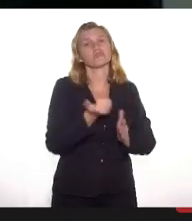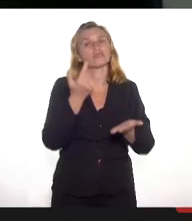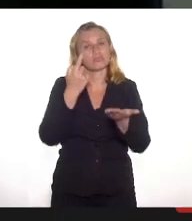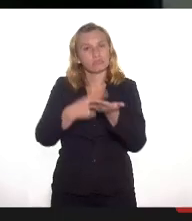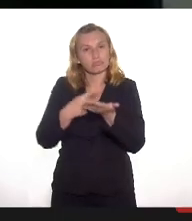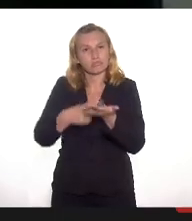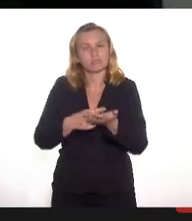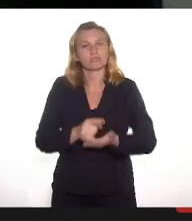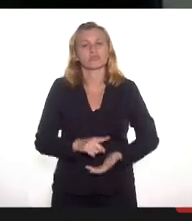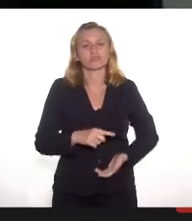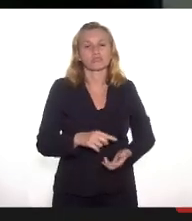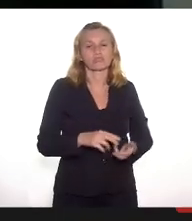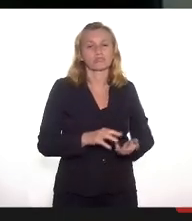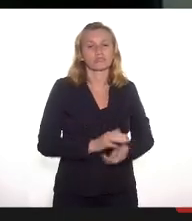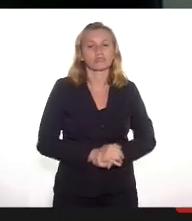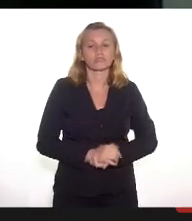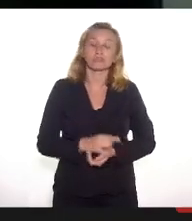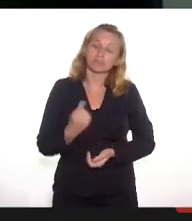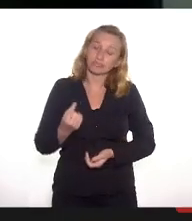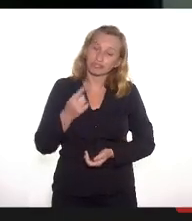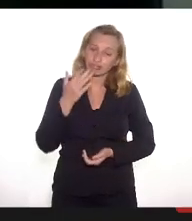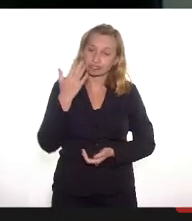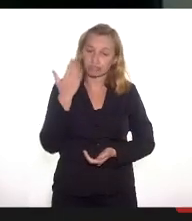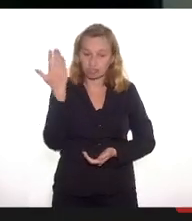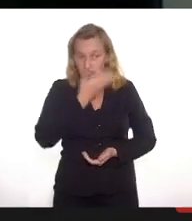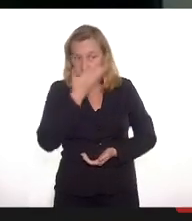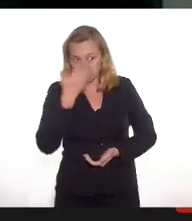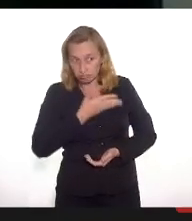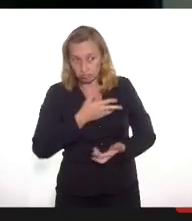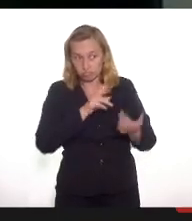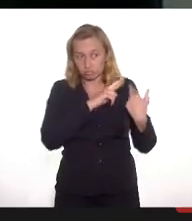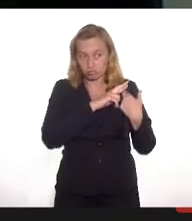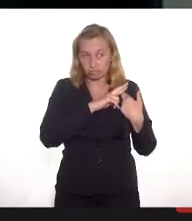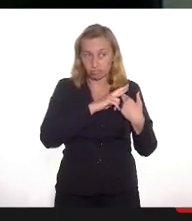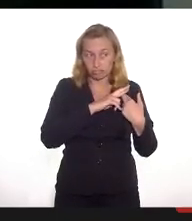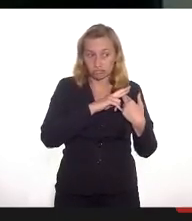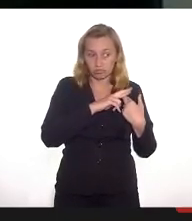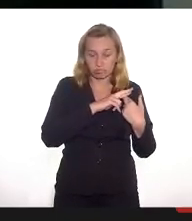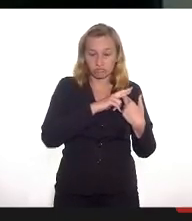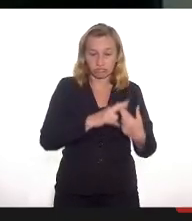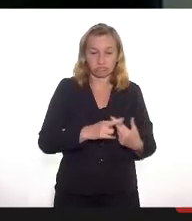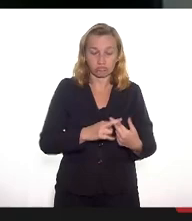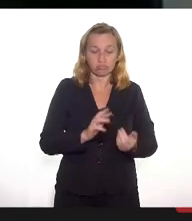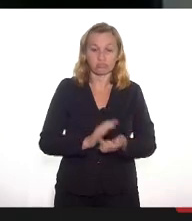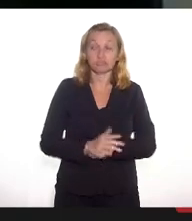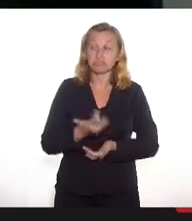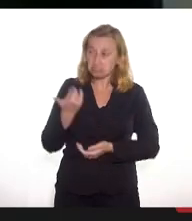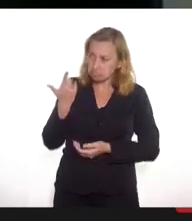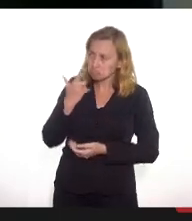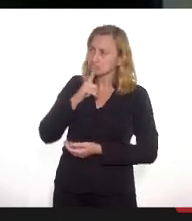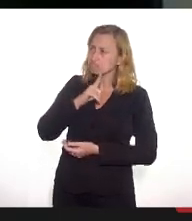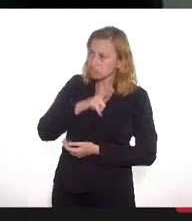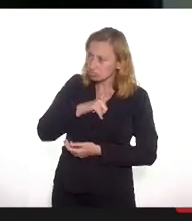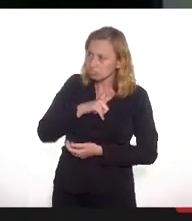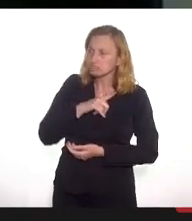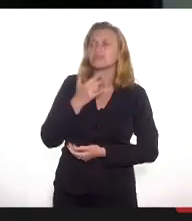eu que a gente na verdade não tá assistindo nisso então eu até consigo